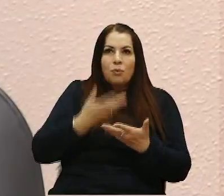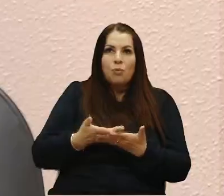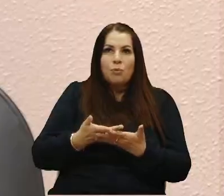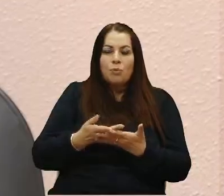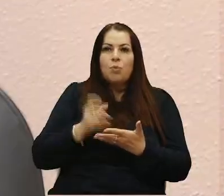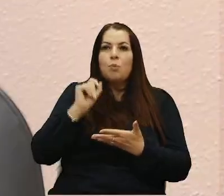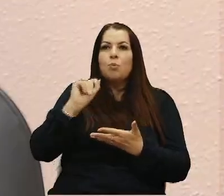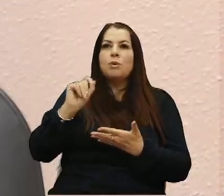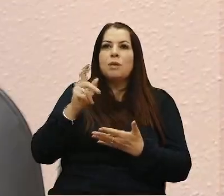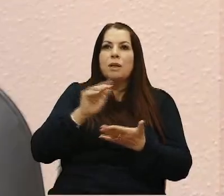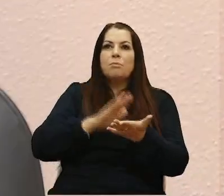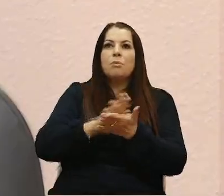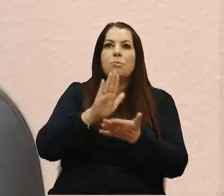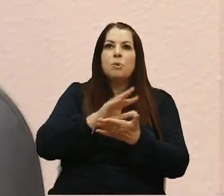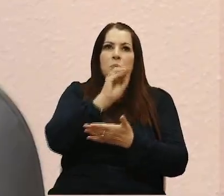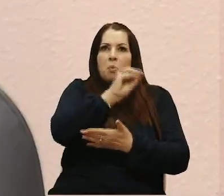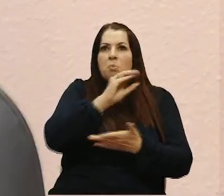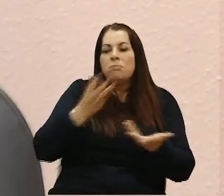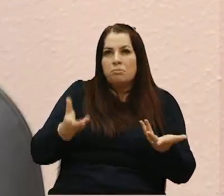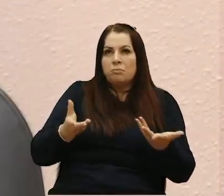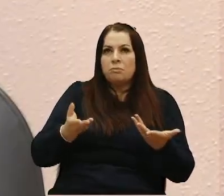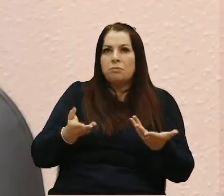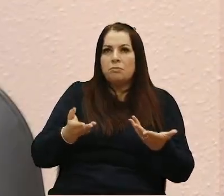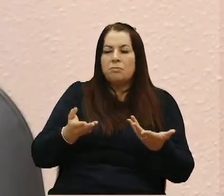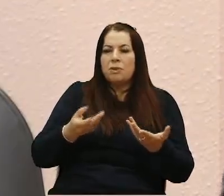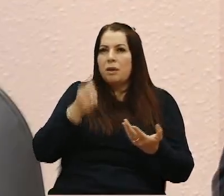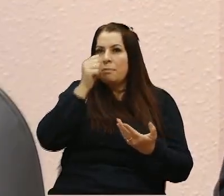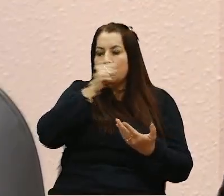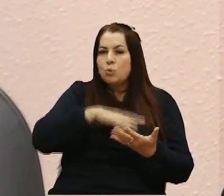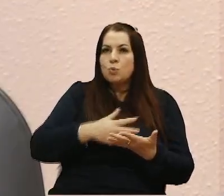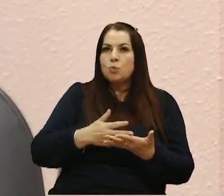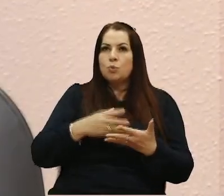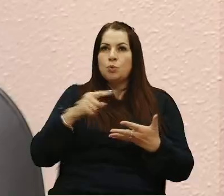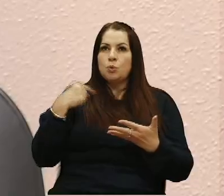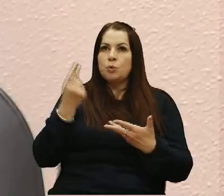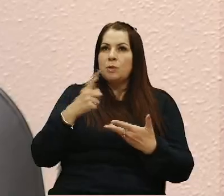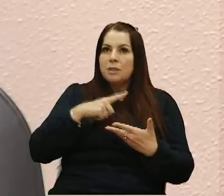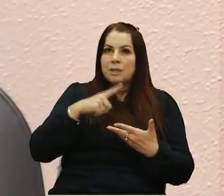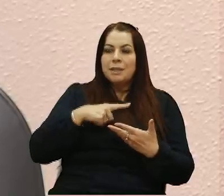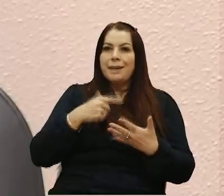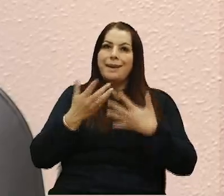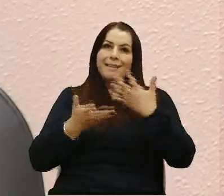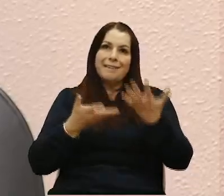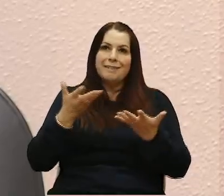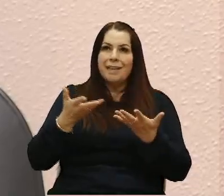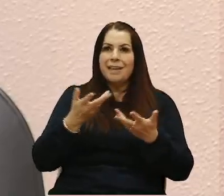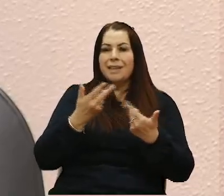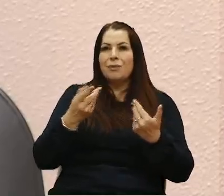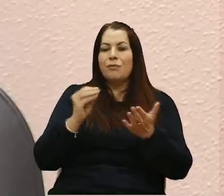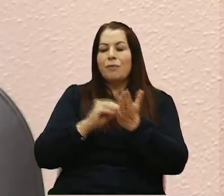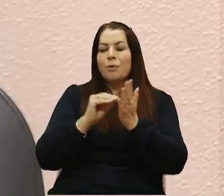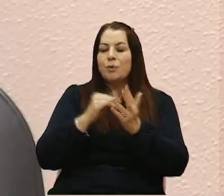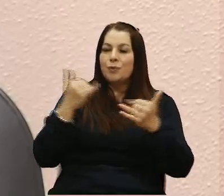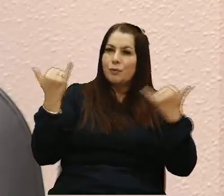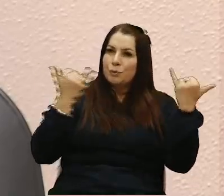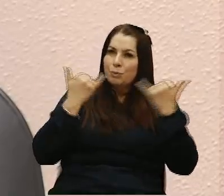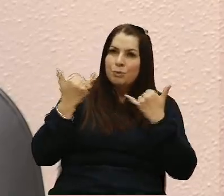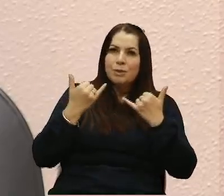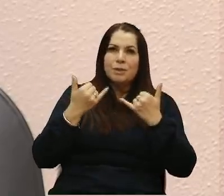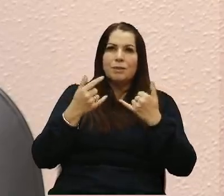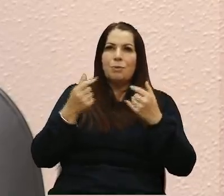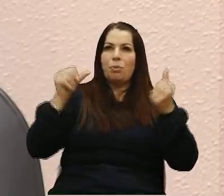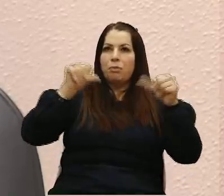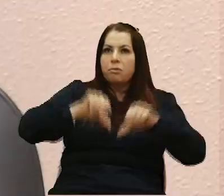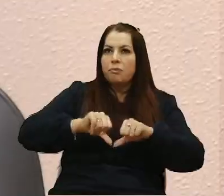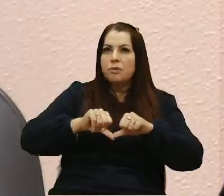com aquilo que ela publicou. É extremamente absurdo que a gente tenha que lidar com desinformação,